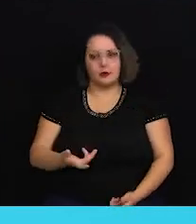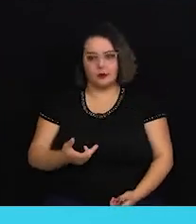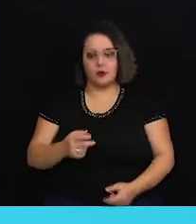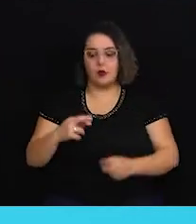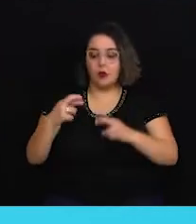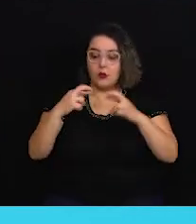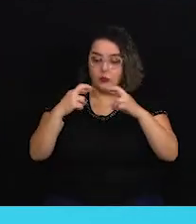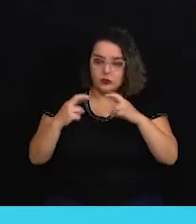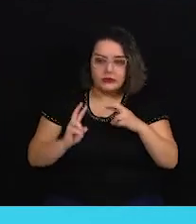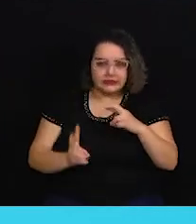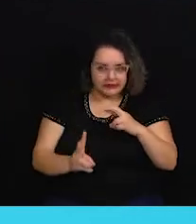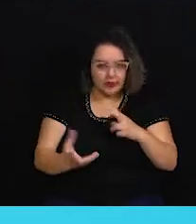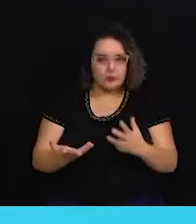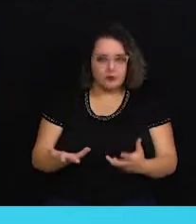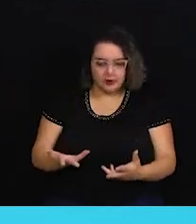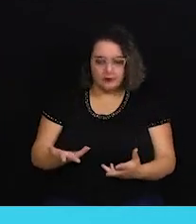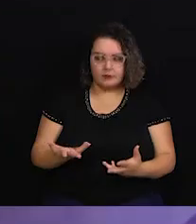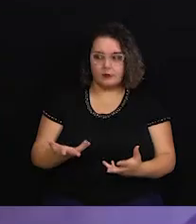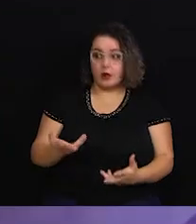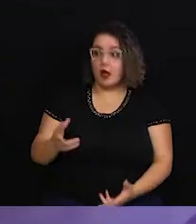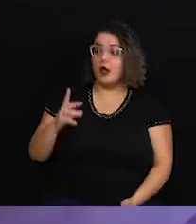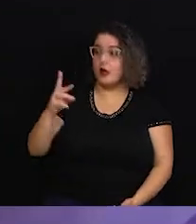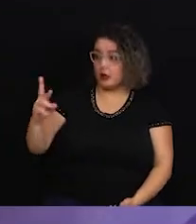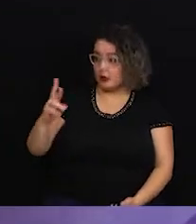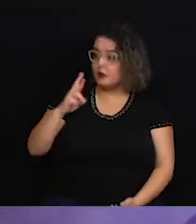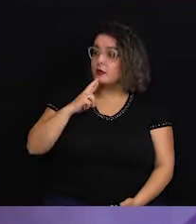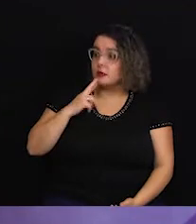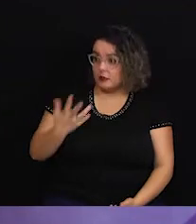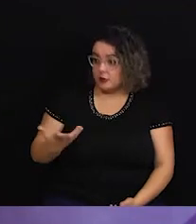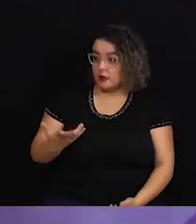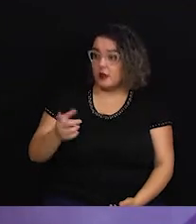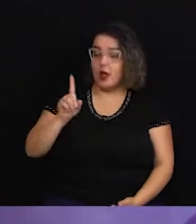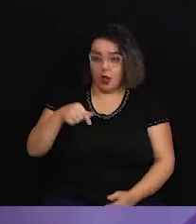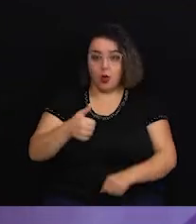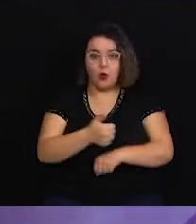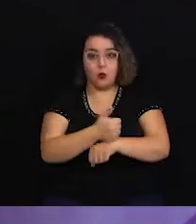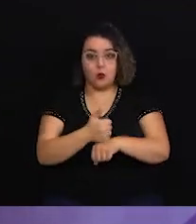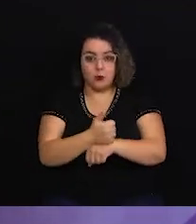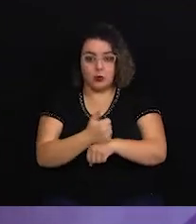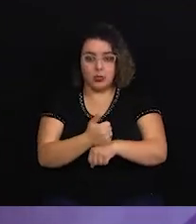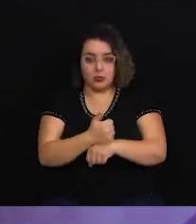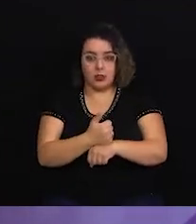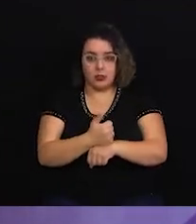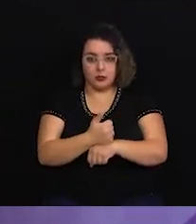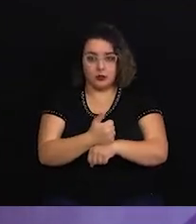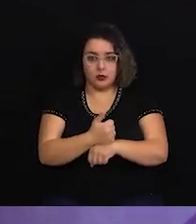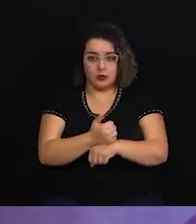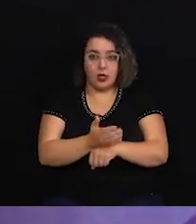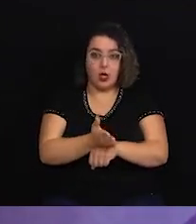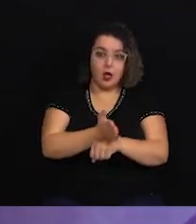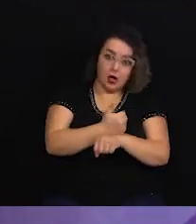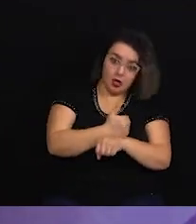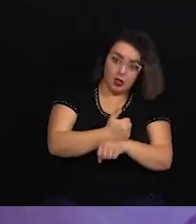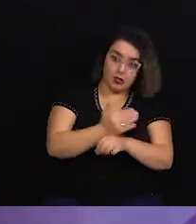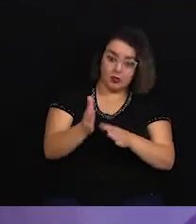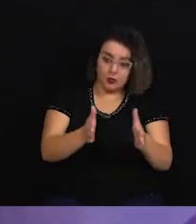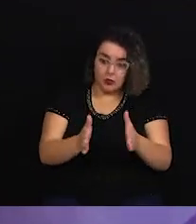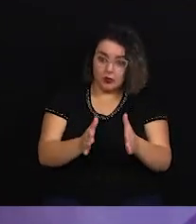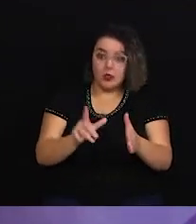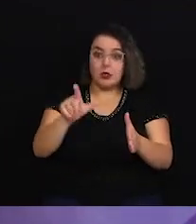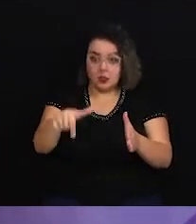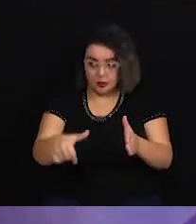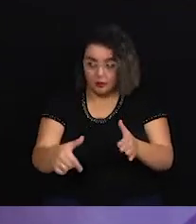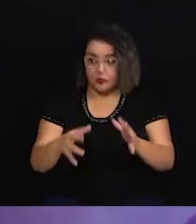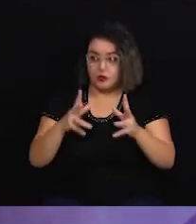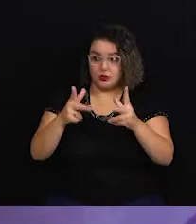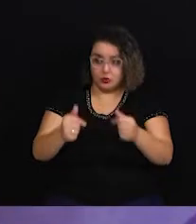do paciente, monitorando continuamente. Então, diante da sua resposta, esse é um profissional que fica aí antes, durante e até